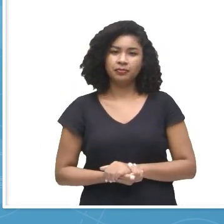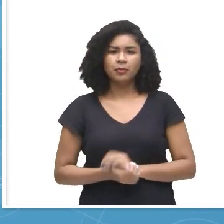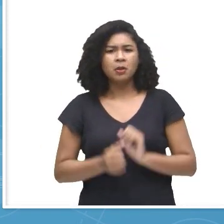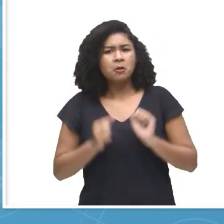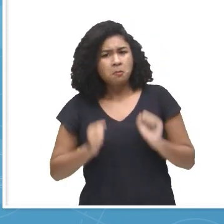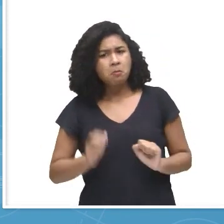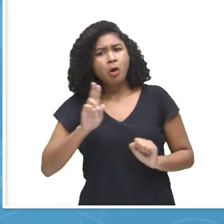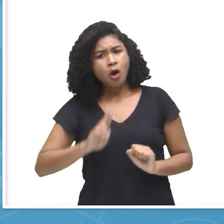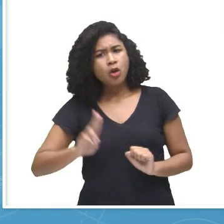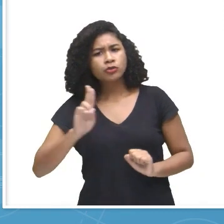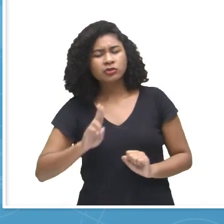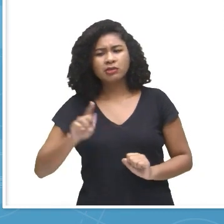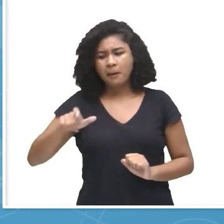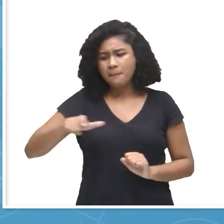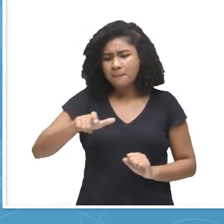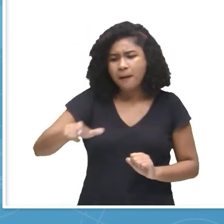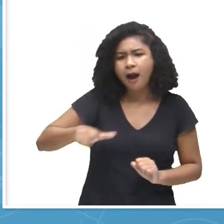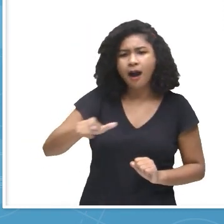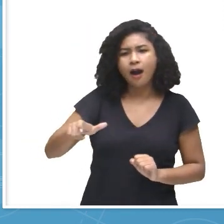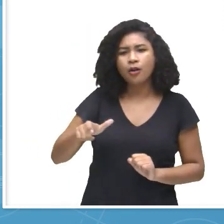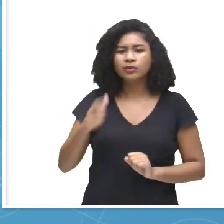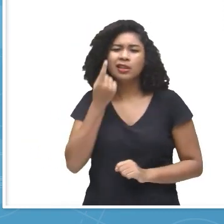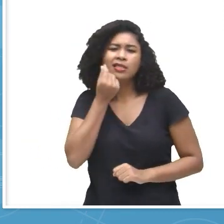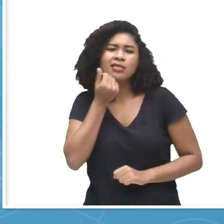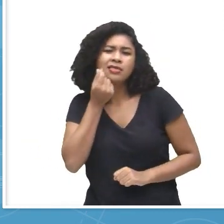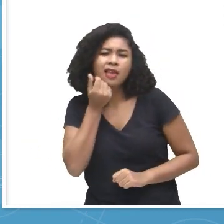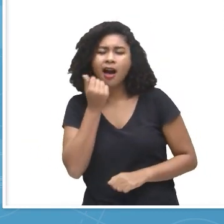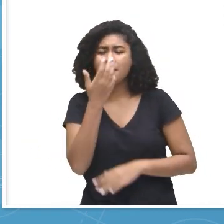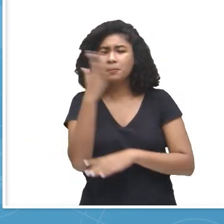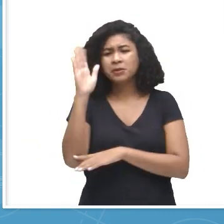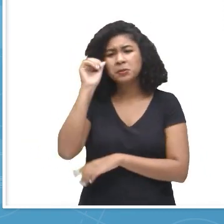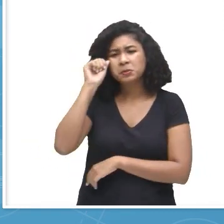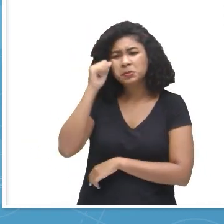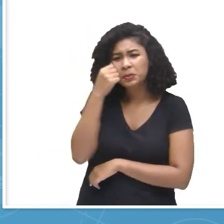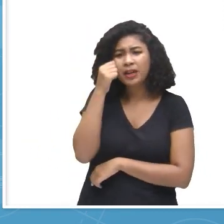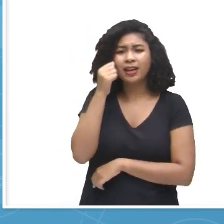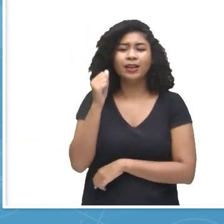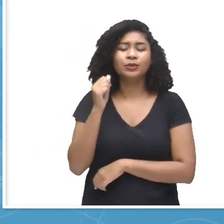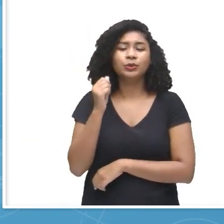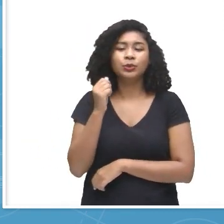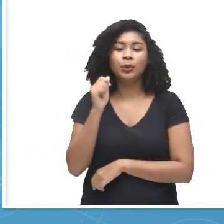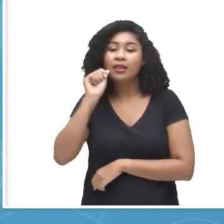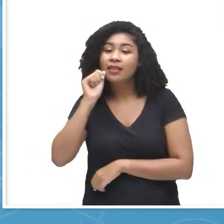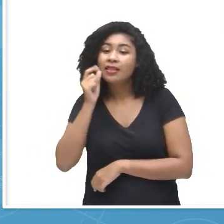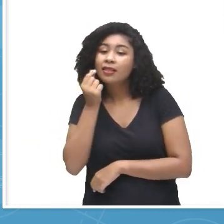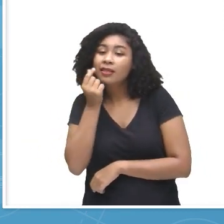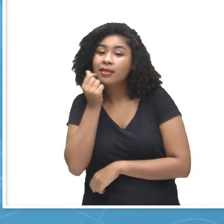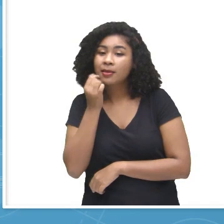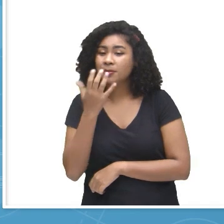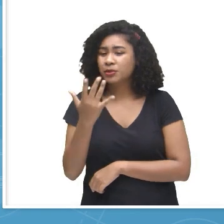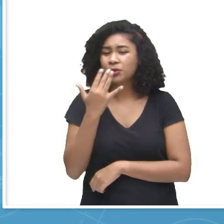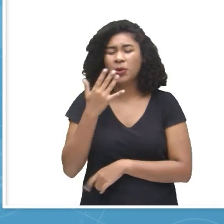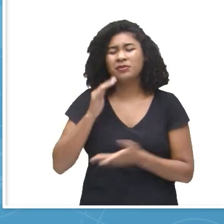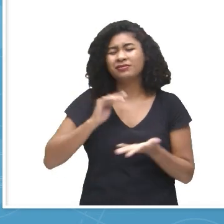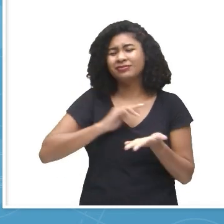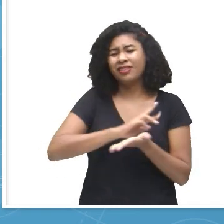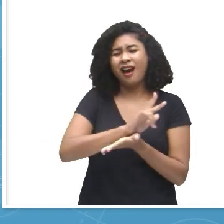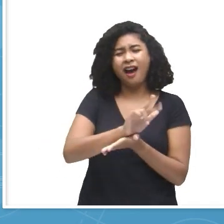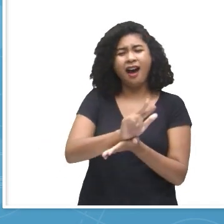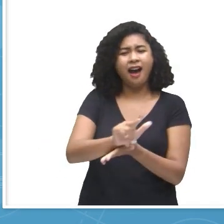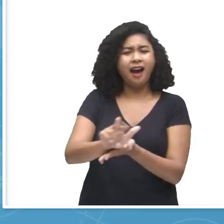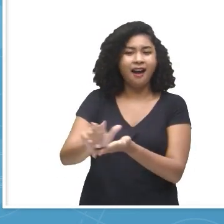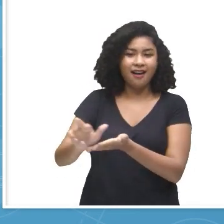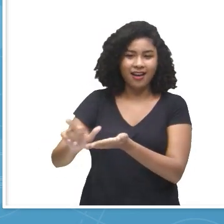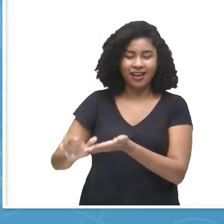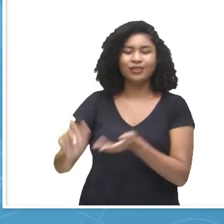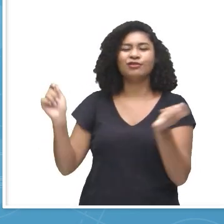lápis, carvão, lápis de cor, giz de cera, vários recursos para elaborar os nossos desenhos. Outro exemplo de desenhos que